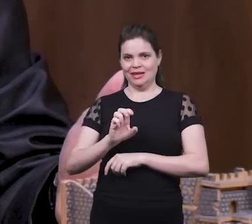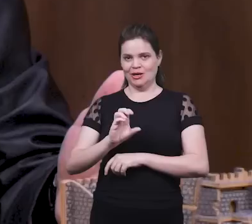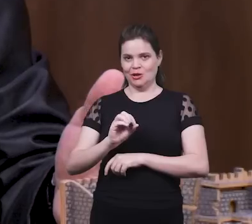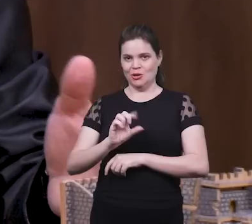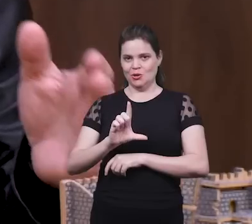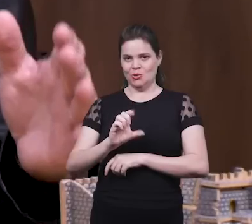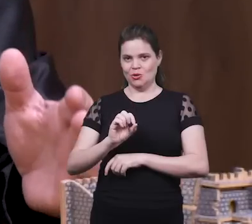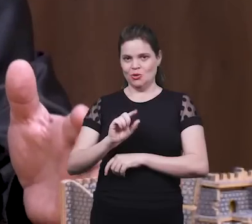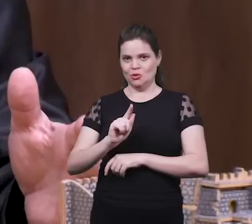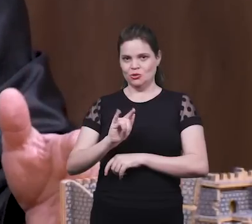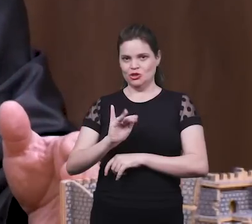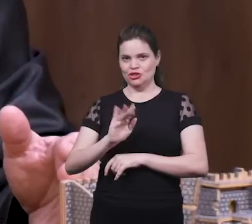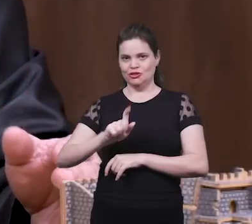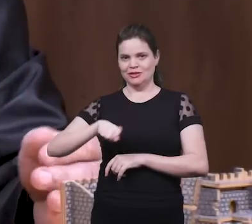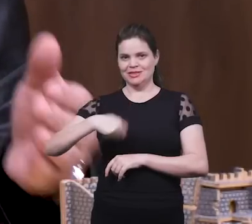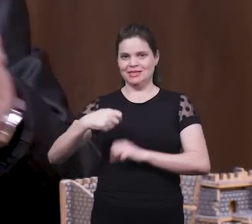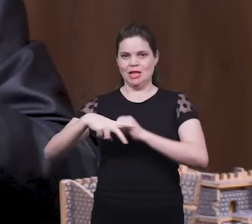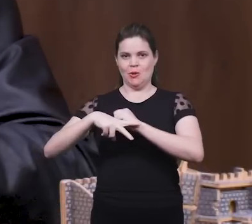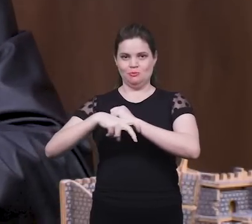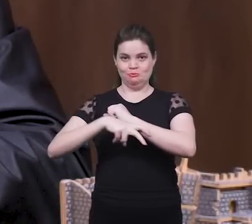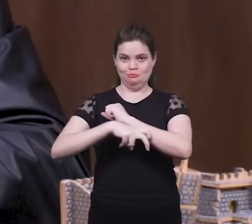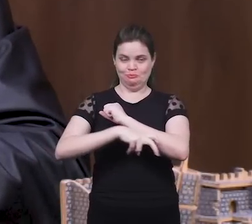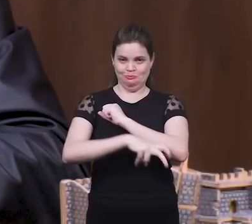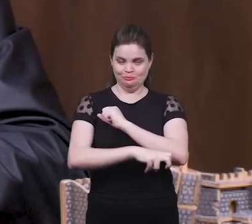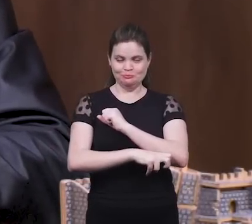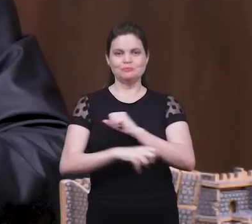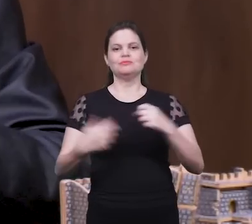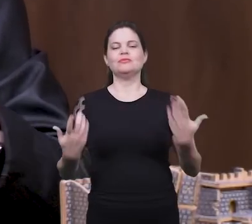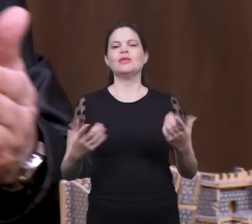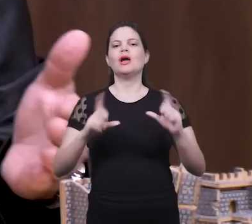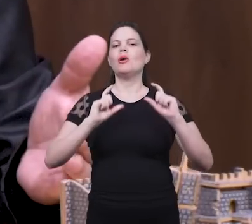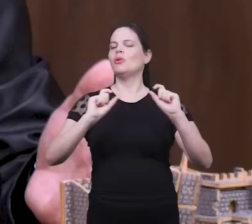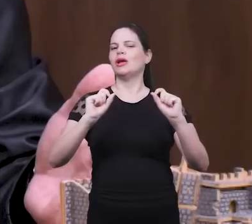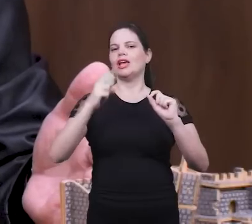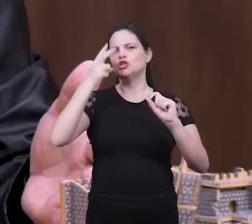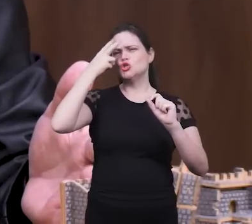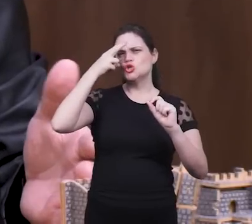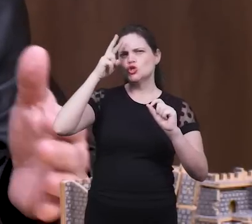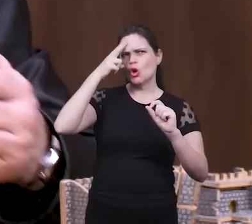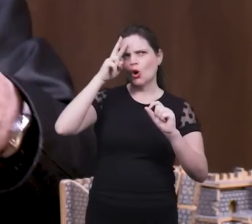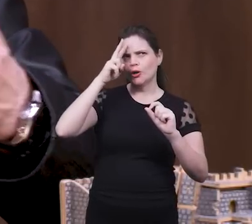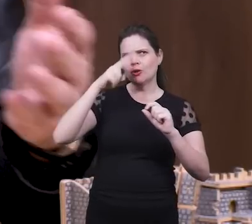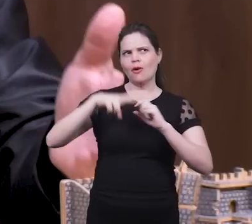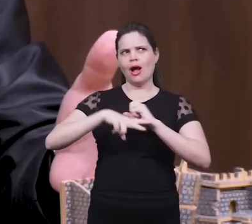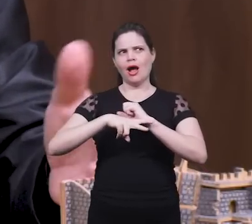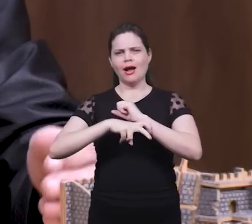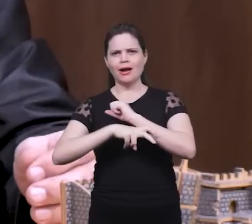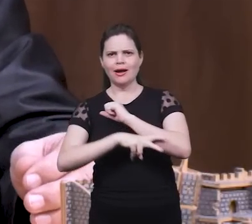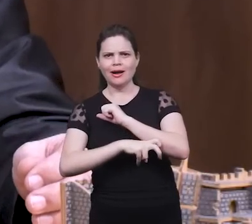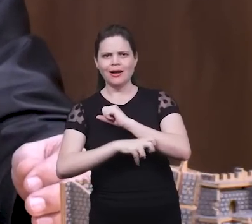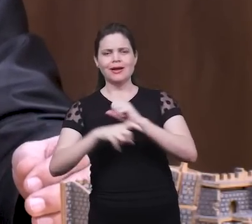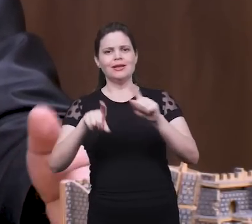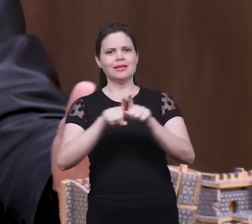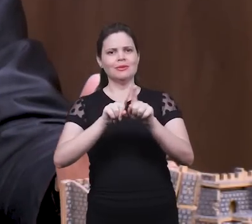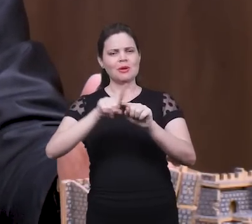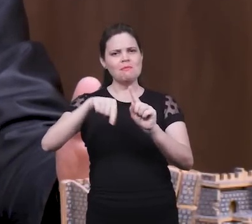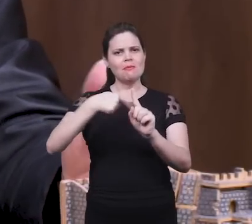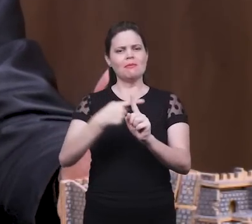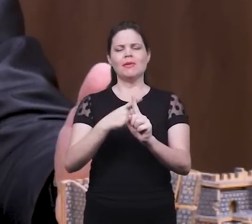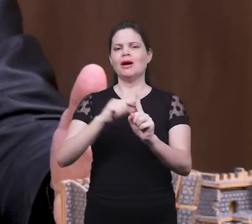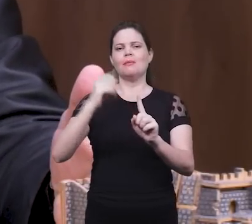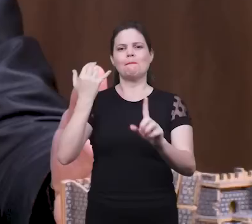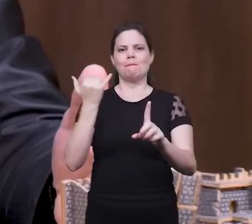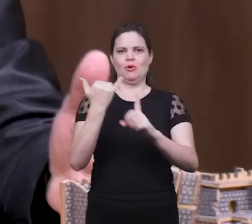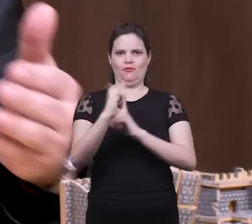é Arqueologia, o Histórico e o Profético. O histórico é aquilo que a história